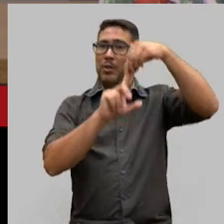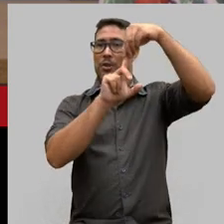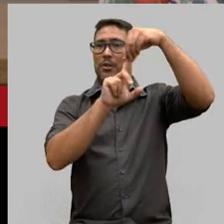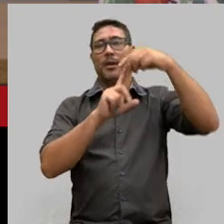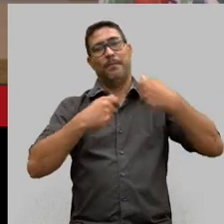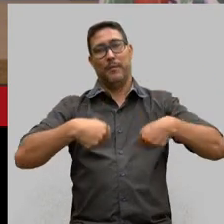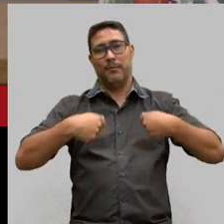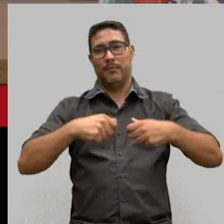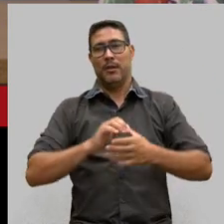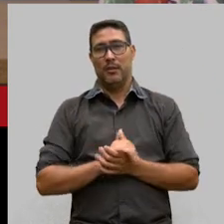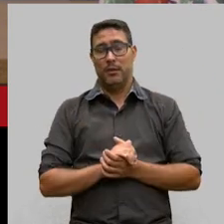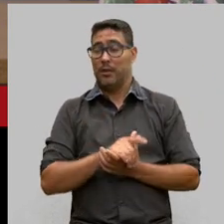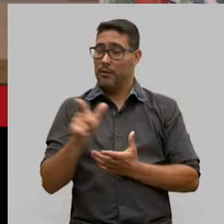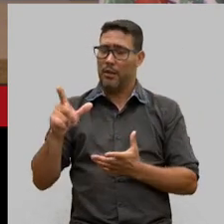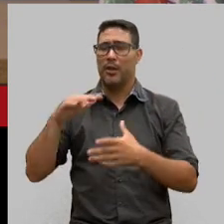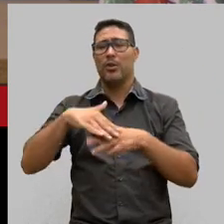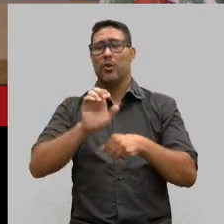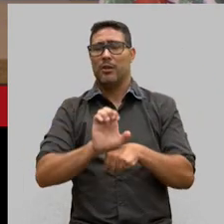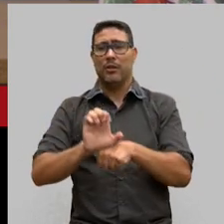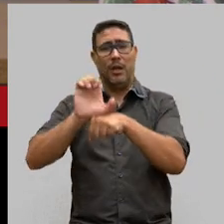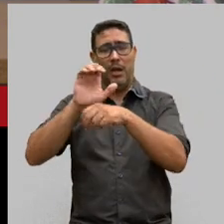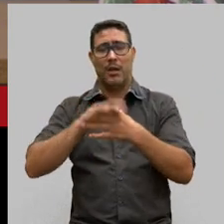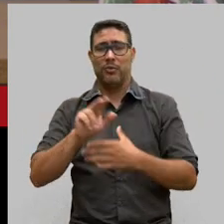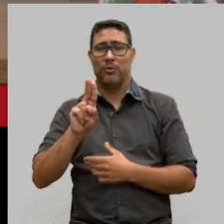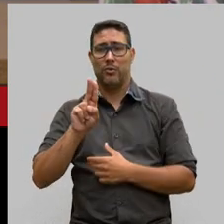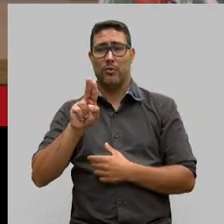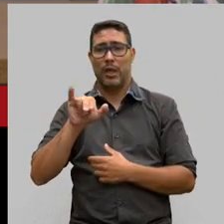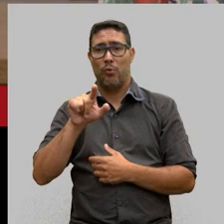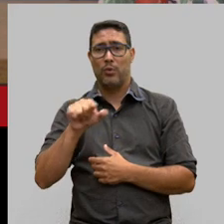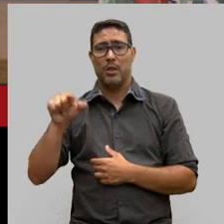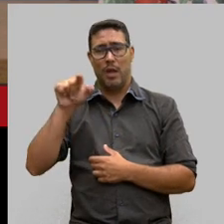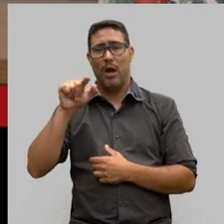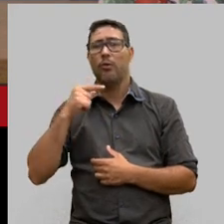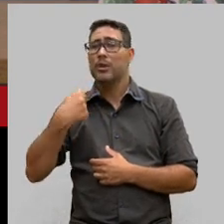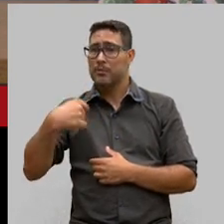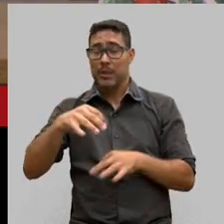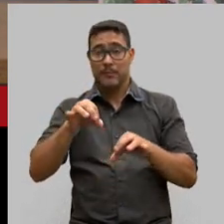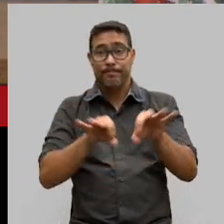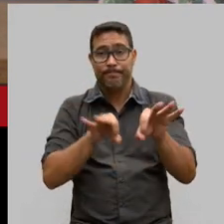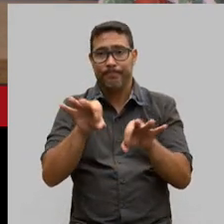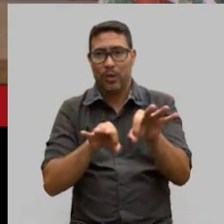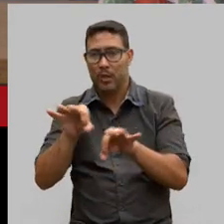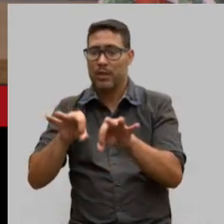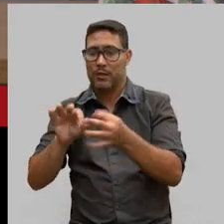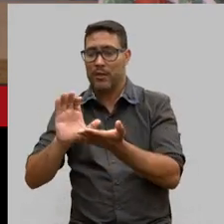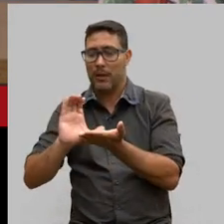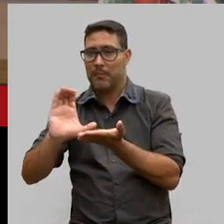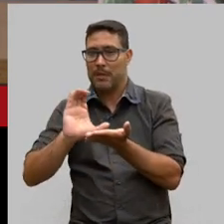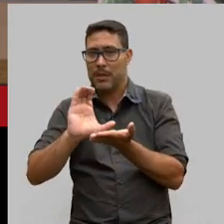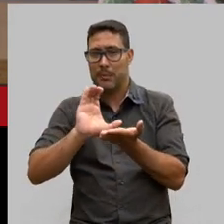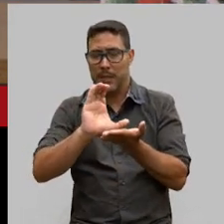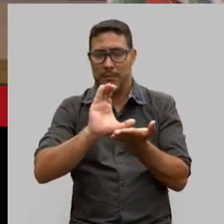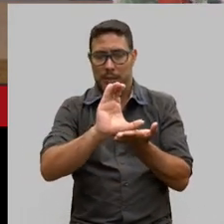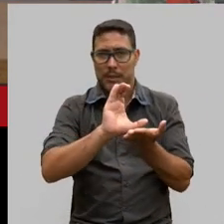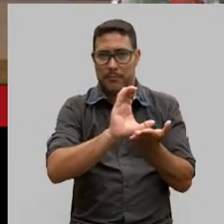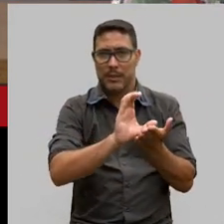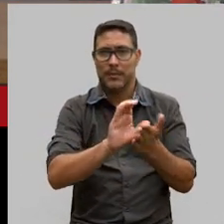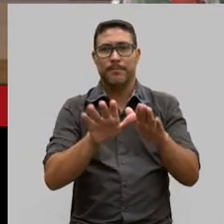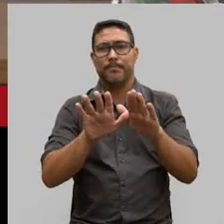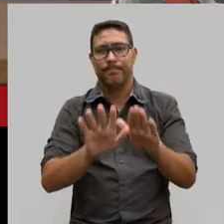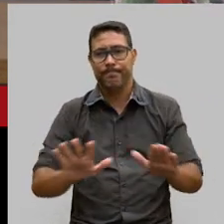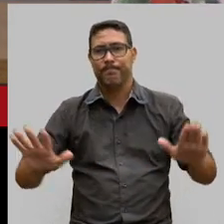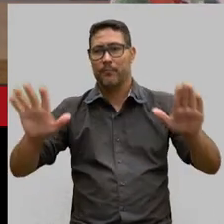nós precisamos de fato organizar esses investimentos na nossa comunidade a nossa